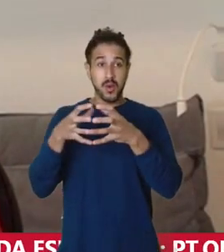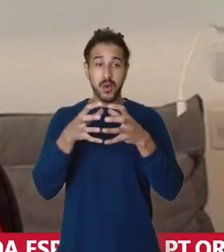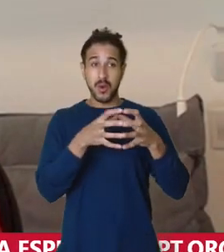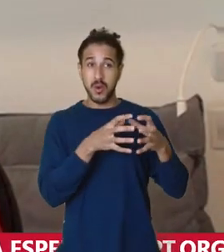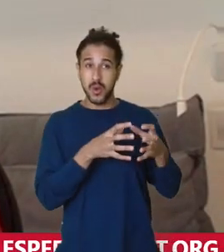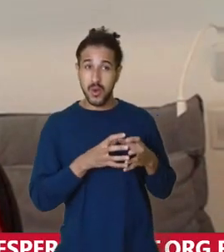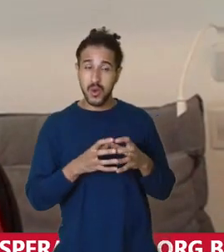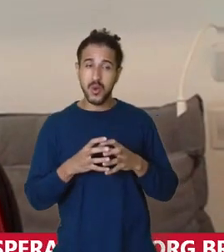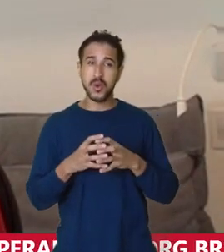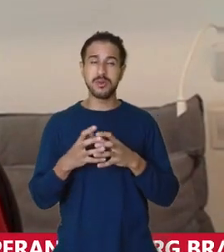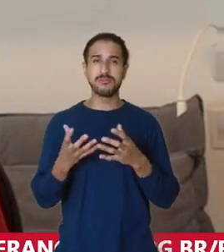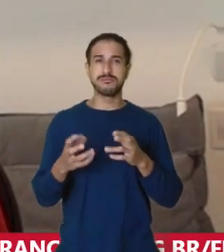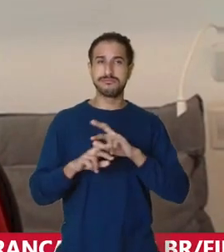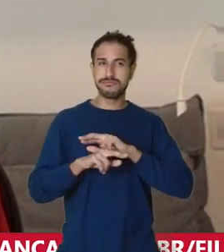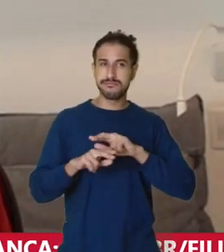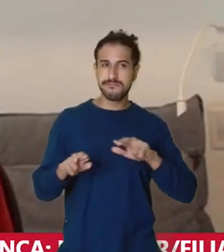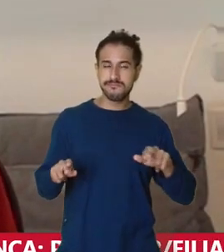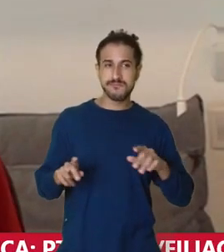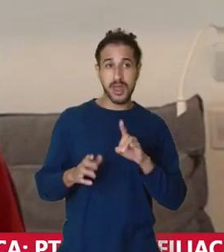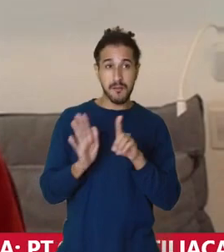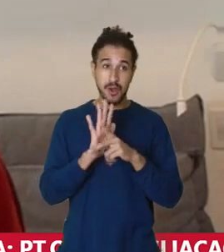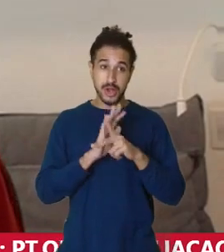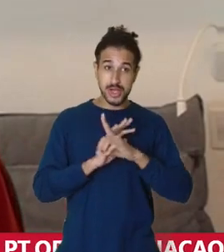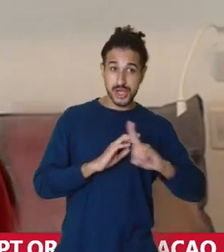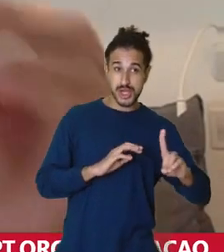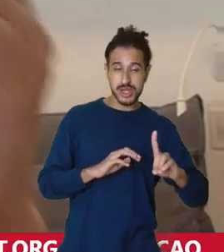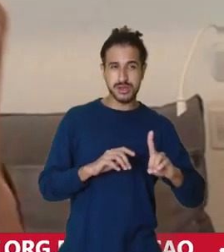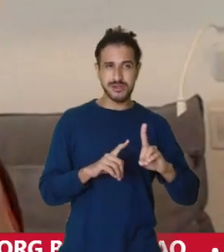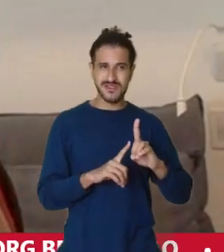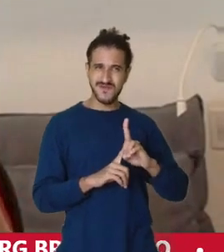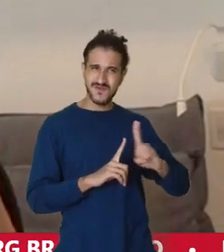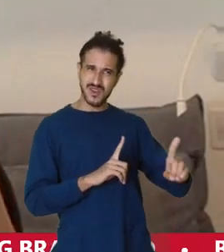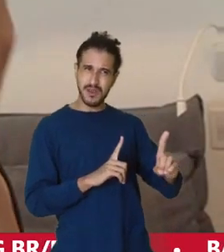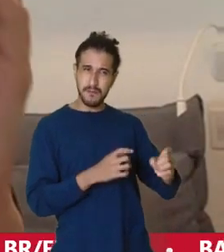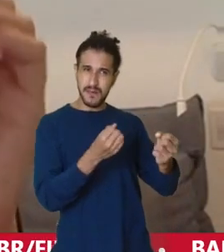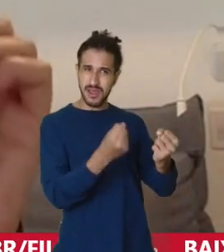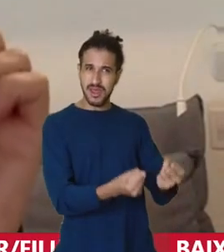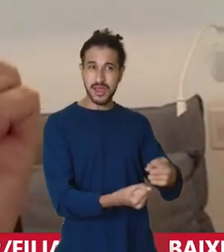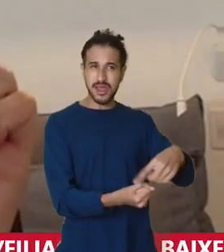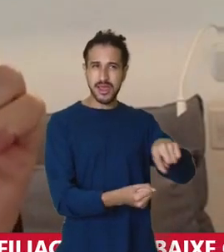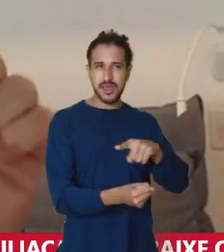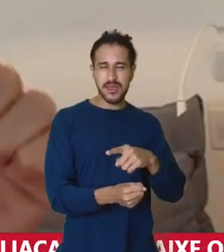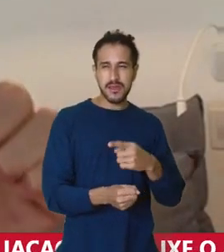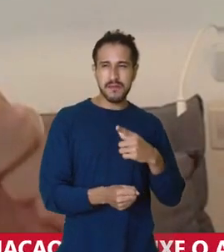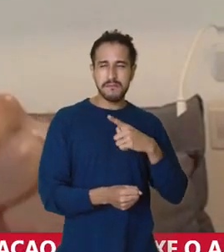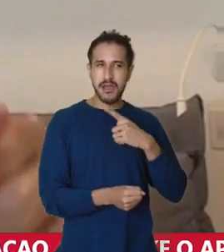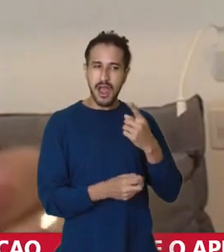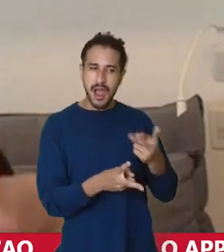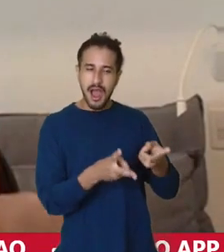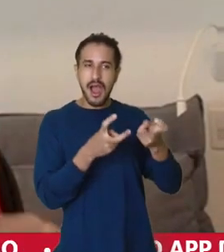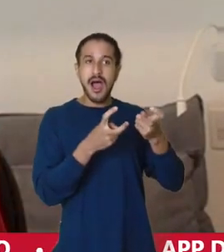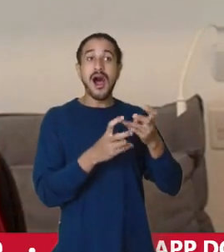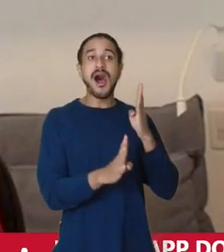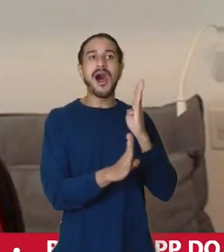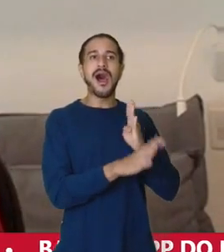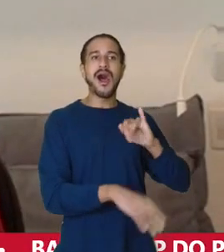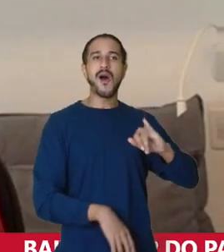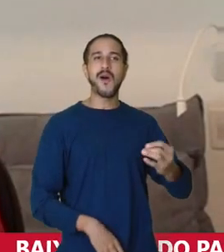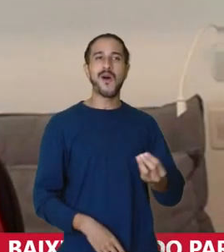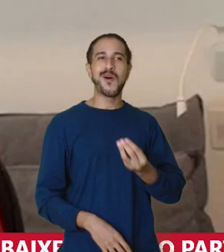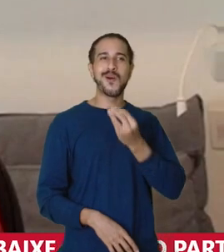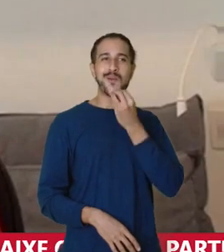grupos, né, movimentos de direita e de extrema-direita, que eles encontram uma oportunidade